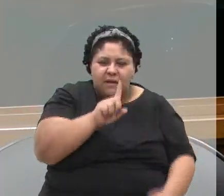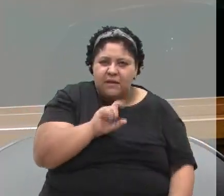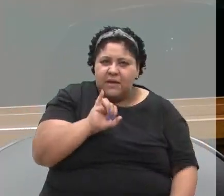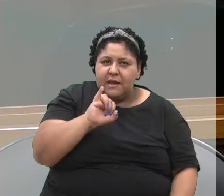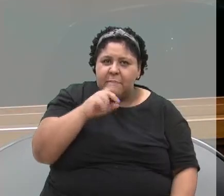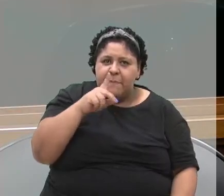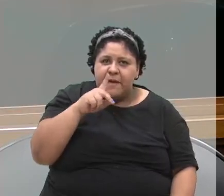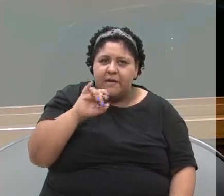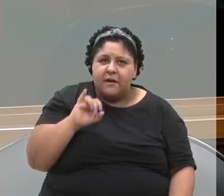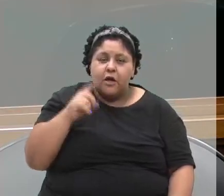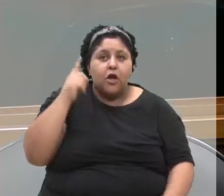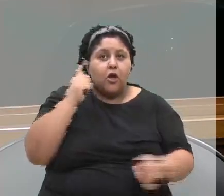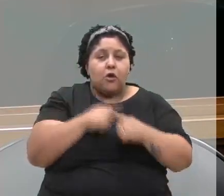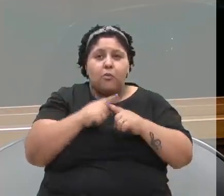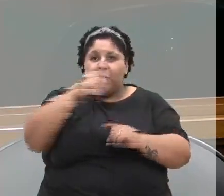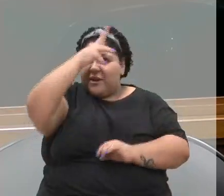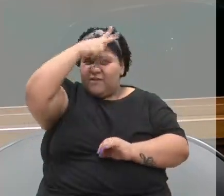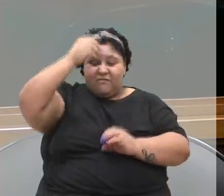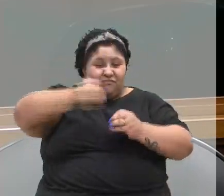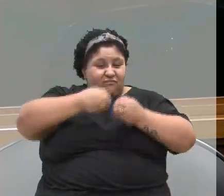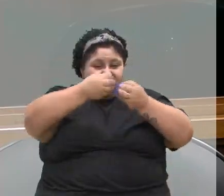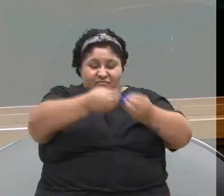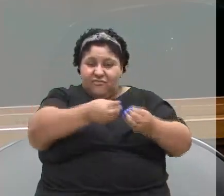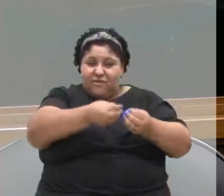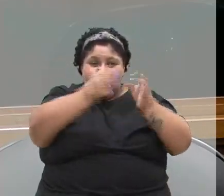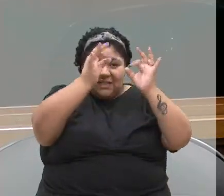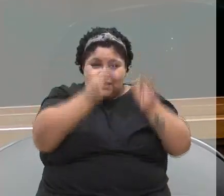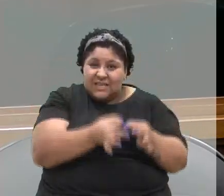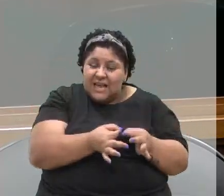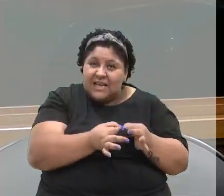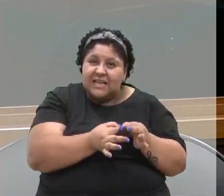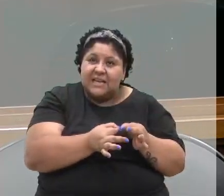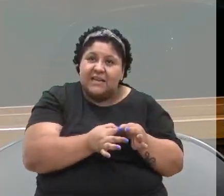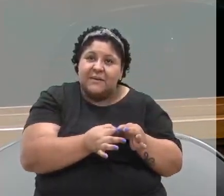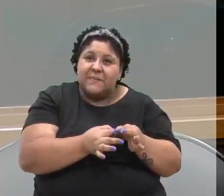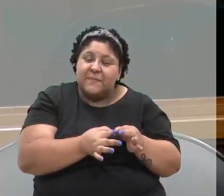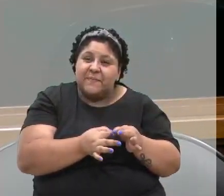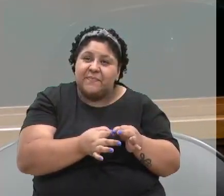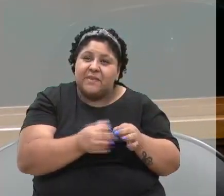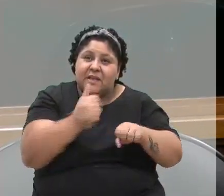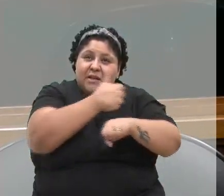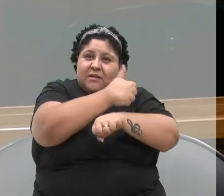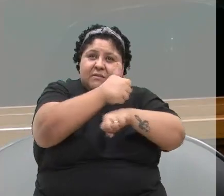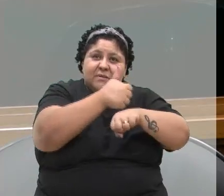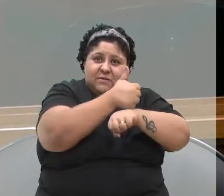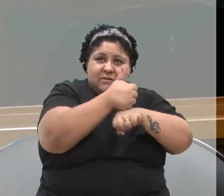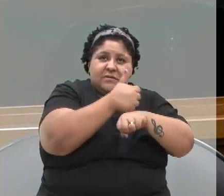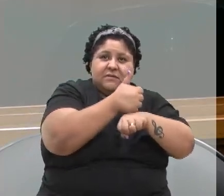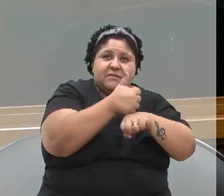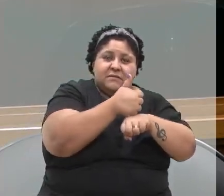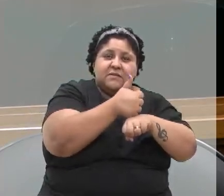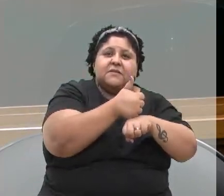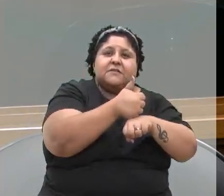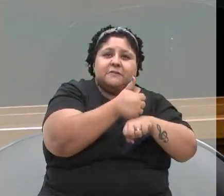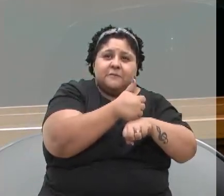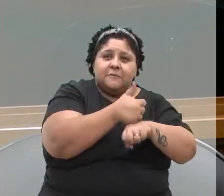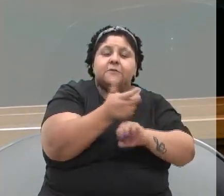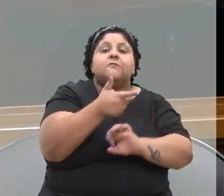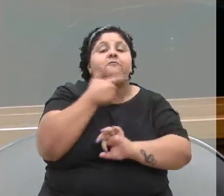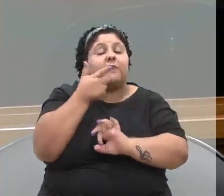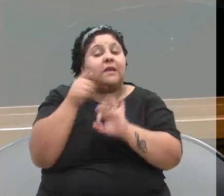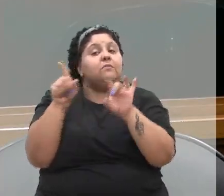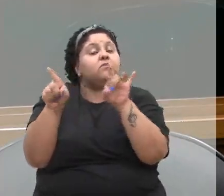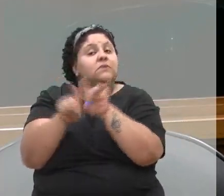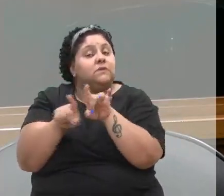o município não disponibiliza EPI adequado para as ACS e para os ACEs. Falamos